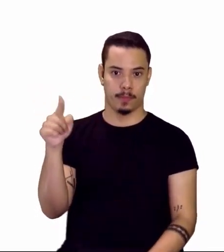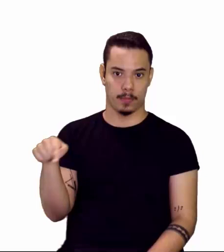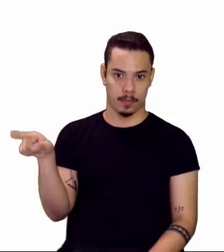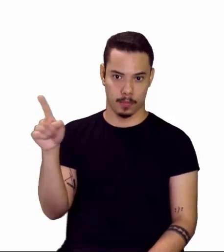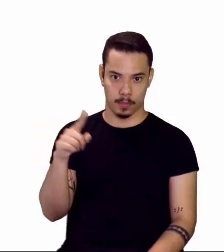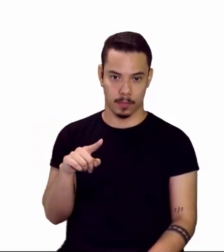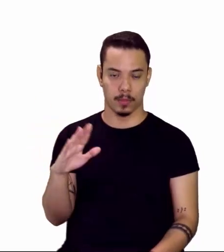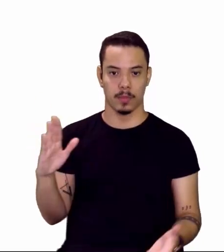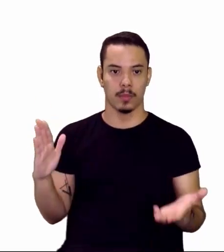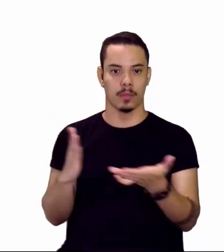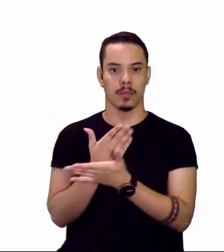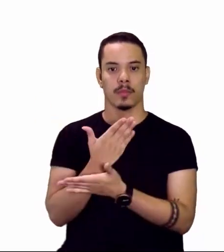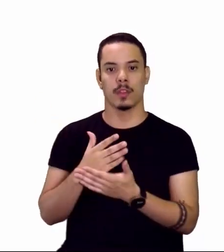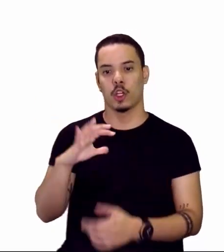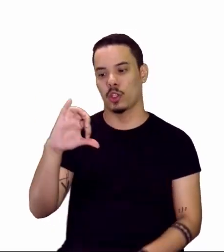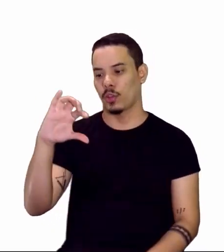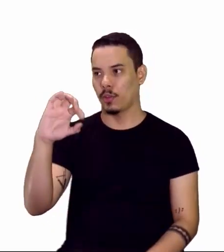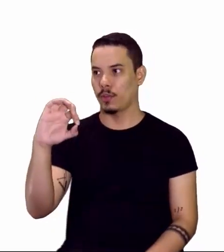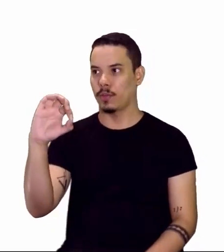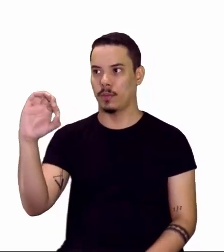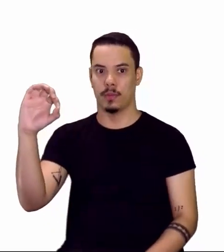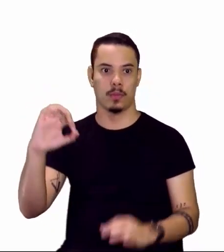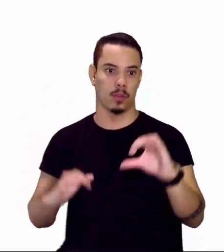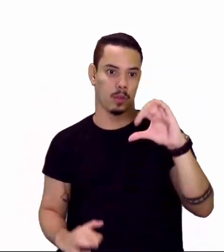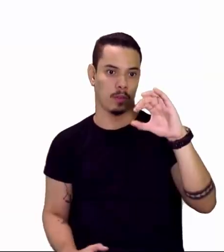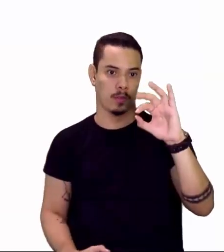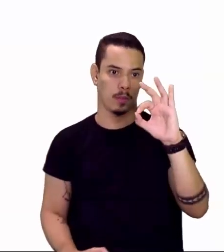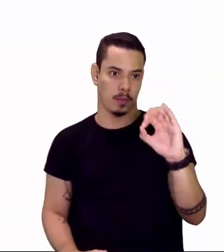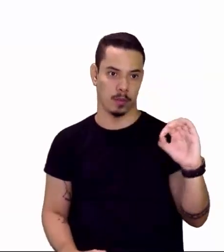ângulos de 90 graus.